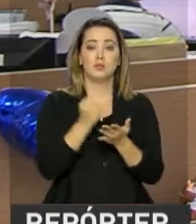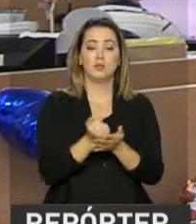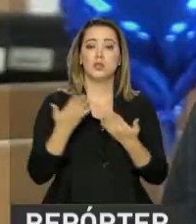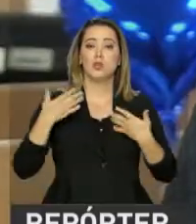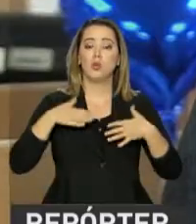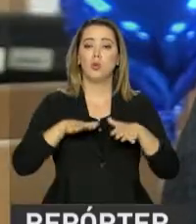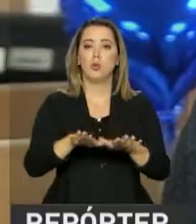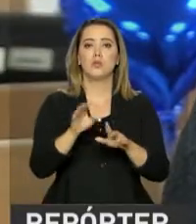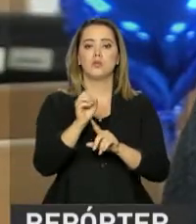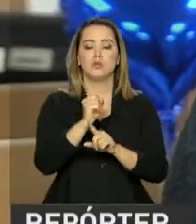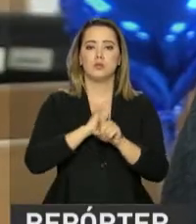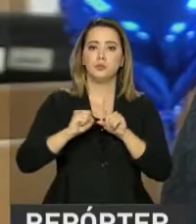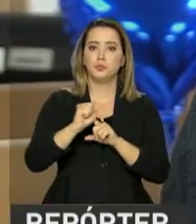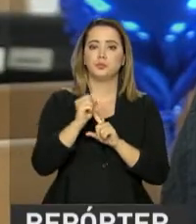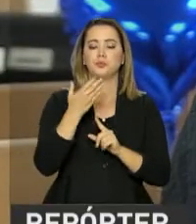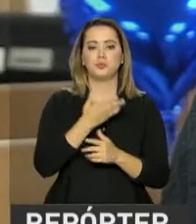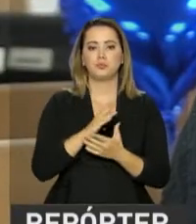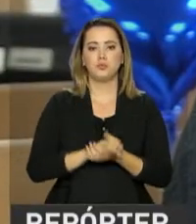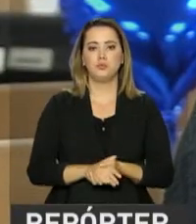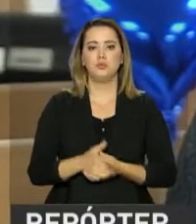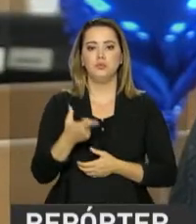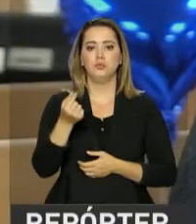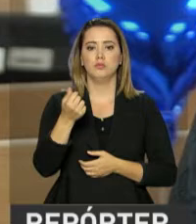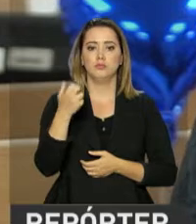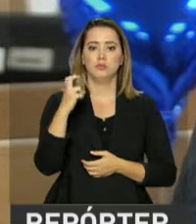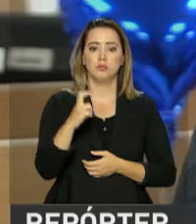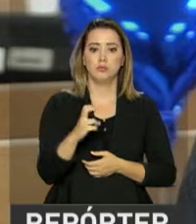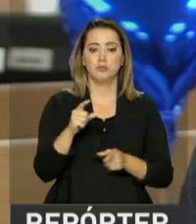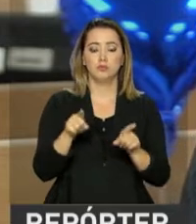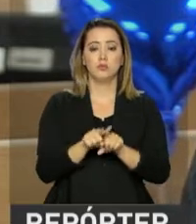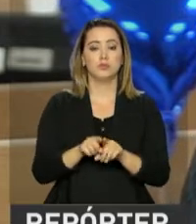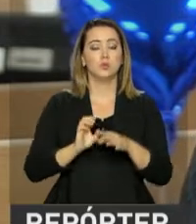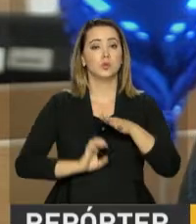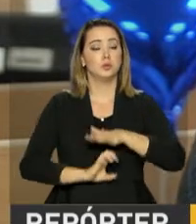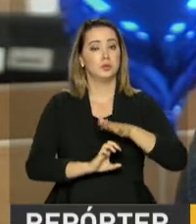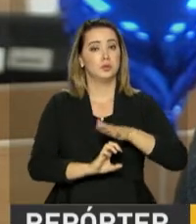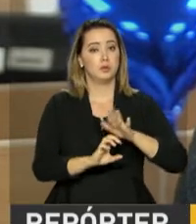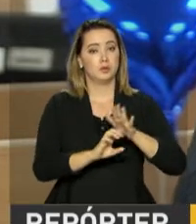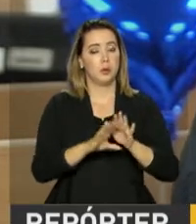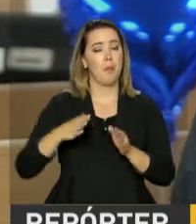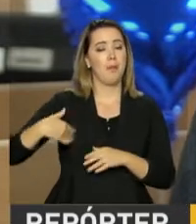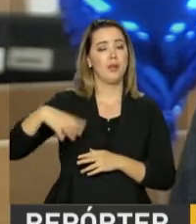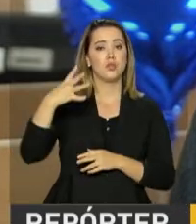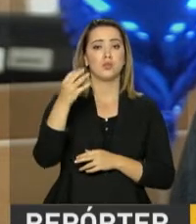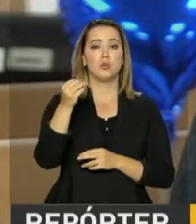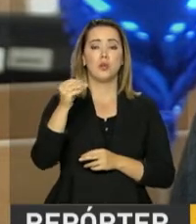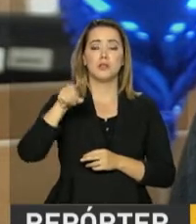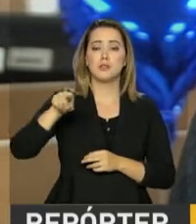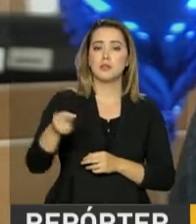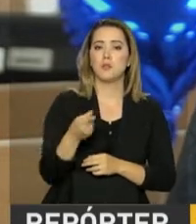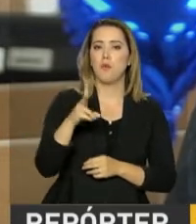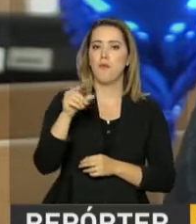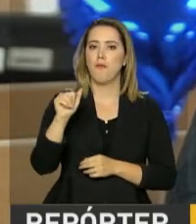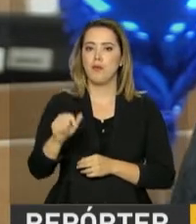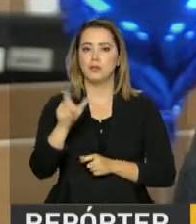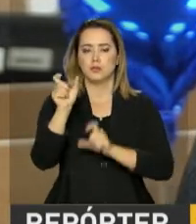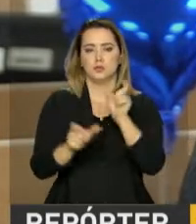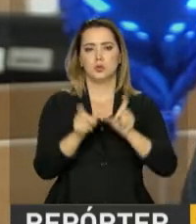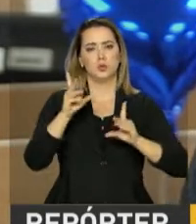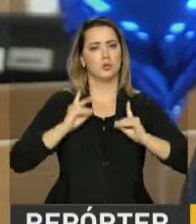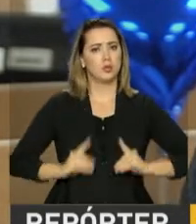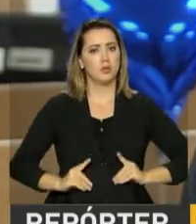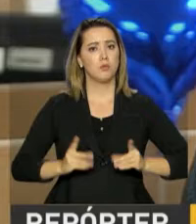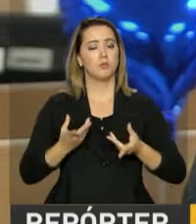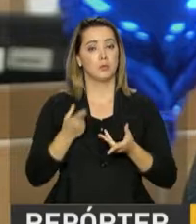social em 2015 o mercado de trabalho brasileiro em abril mais de 400 mil vagas para pessoas com deficiência